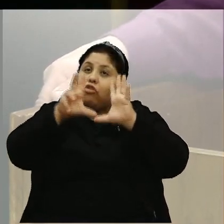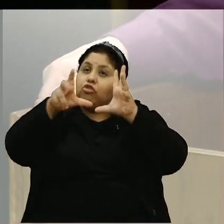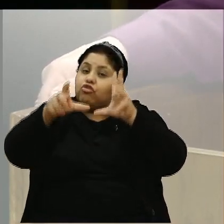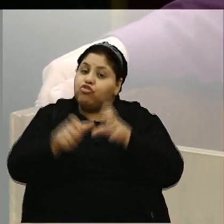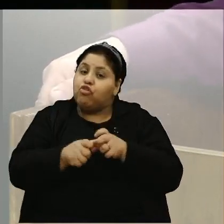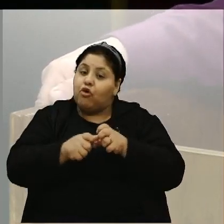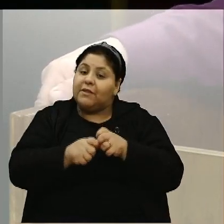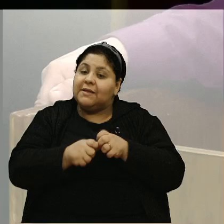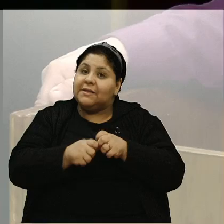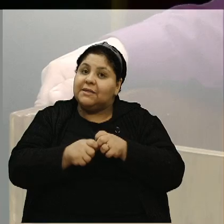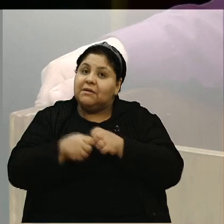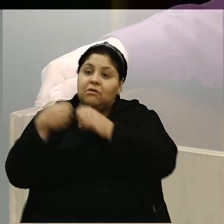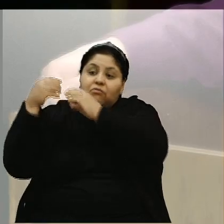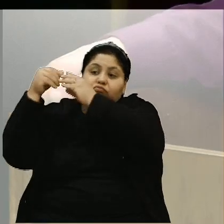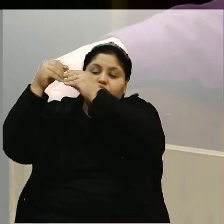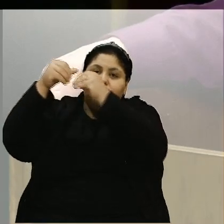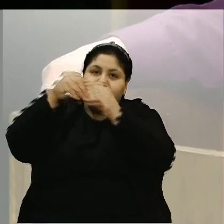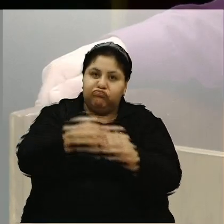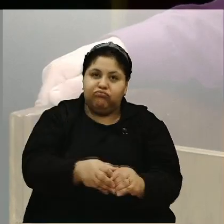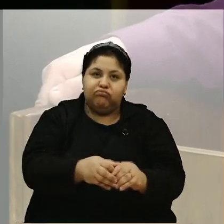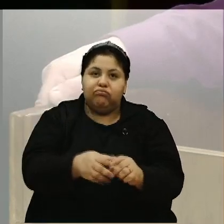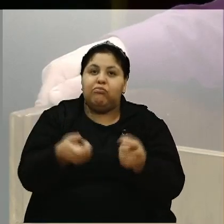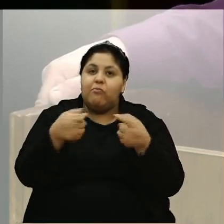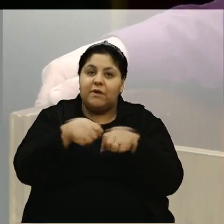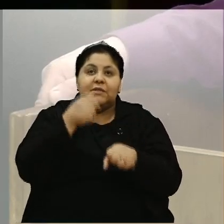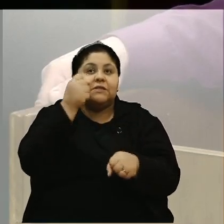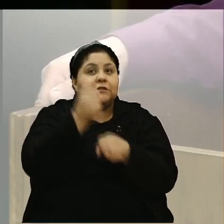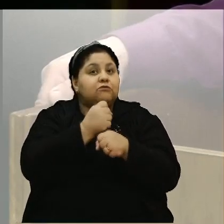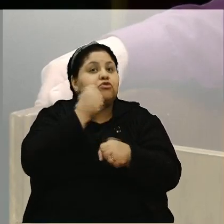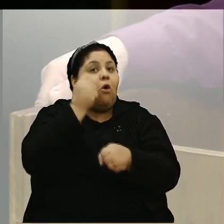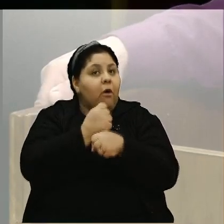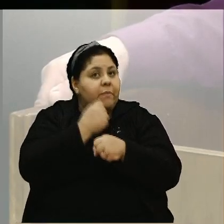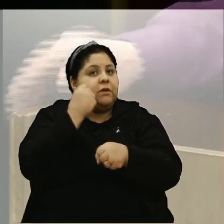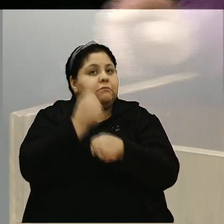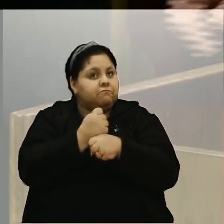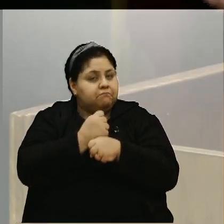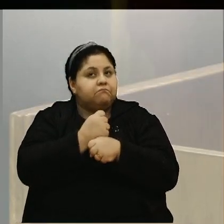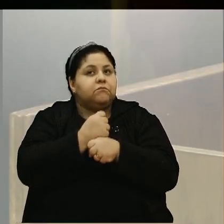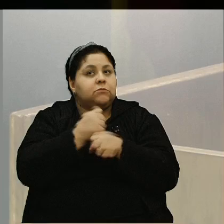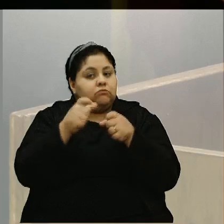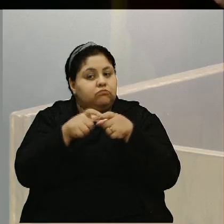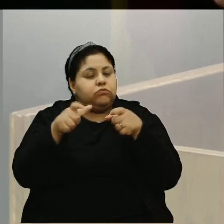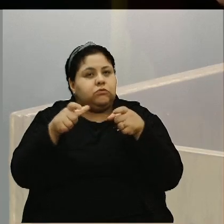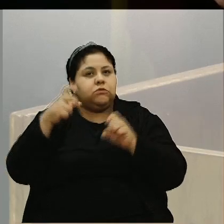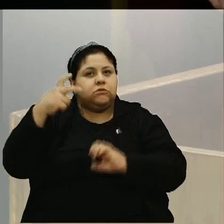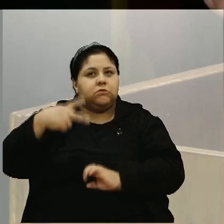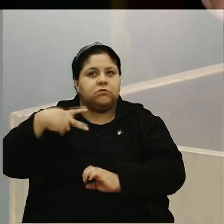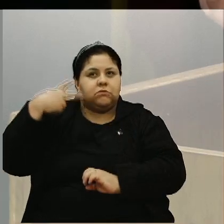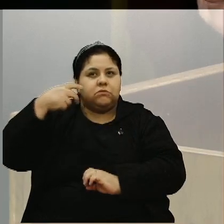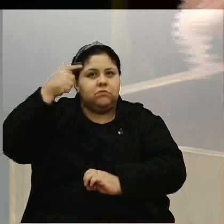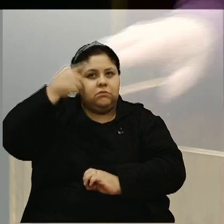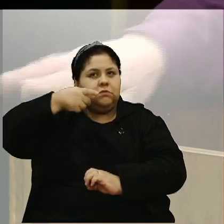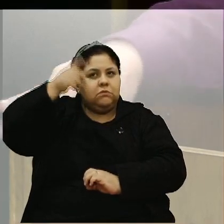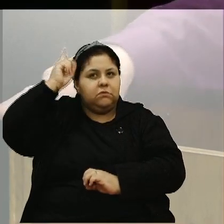barreiras que caíram, que precisam de obras vultuosas. O vereador Lucas pediu a